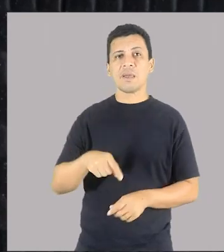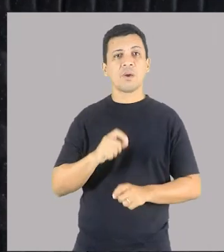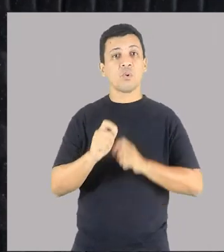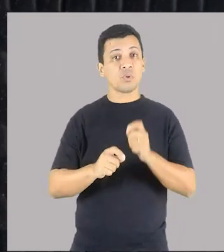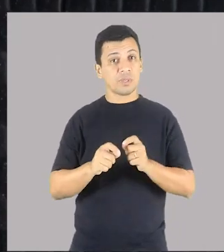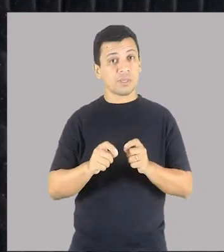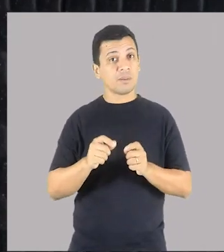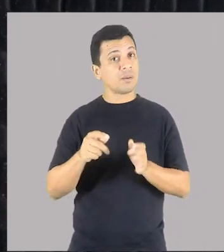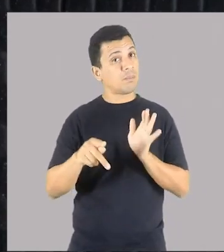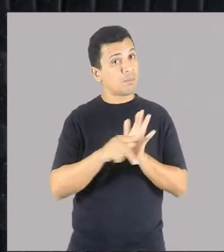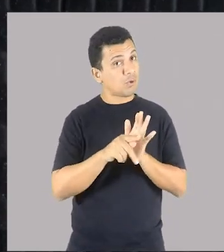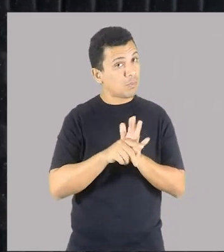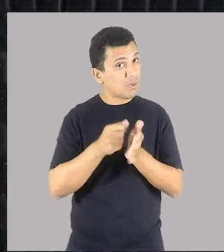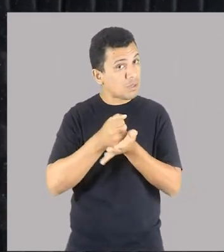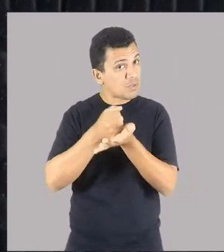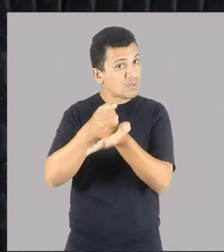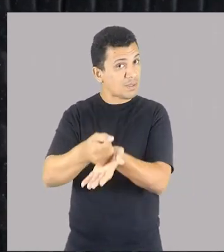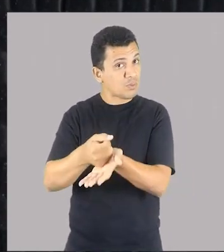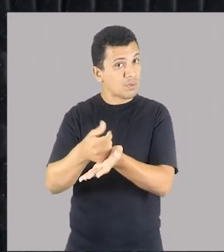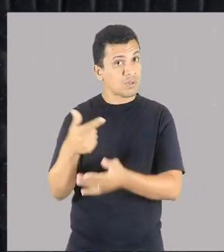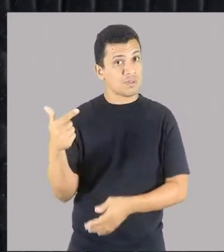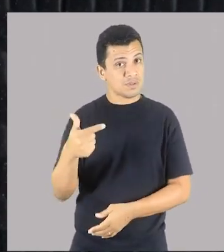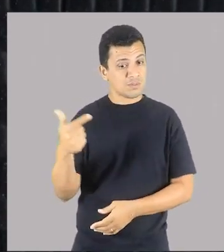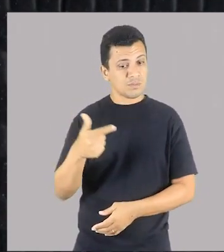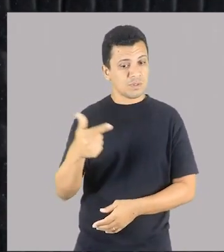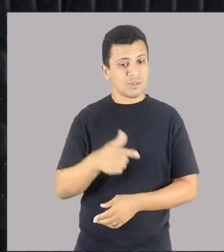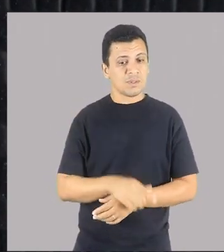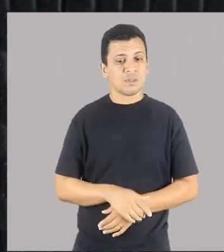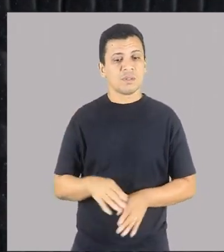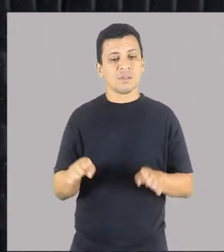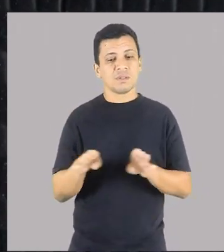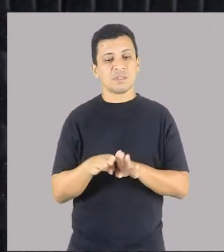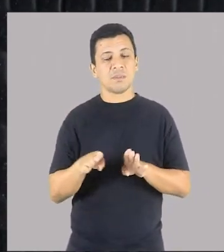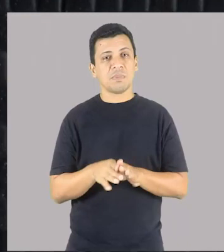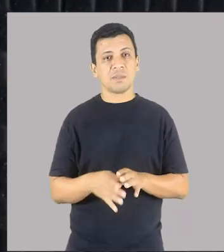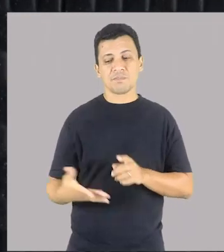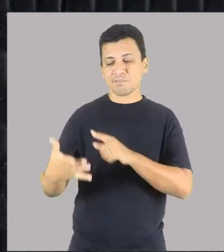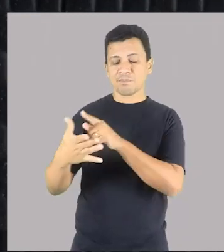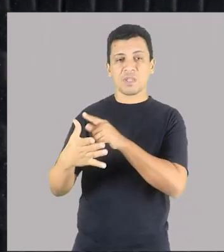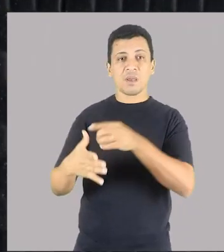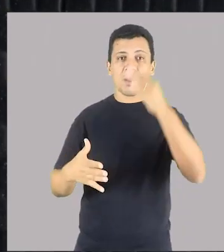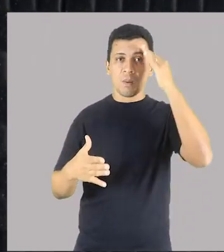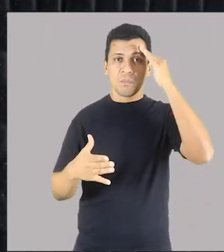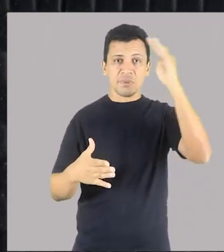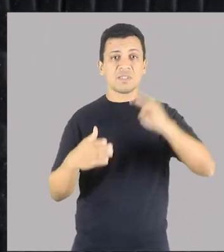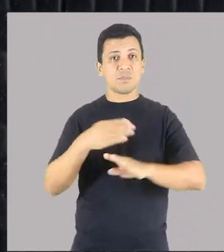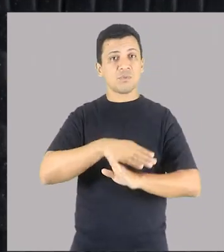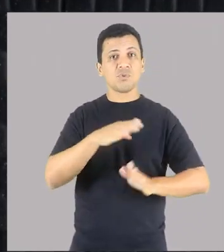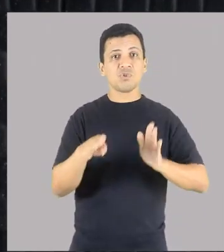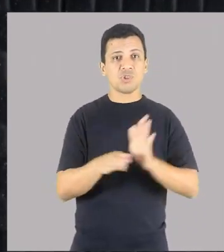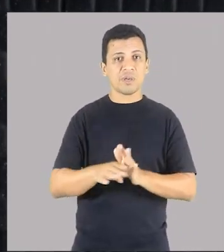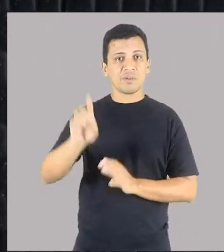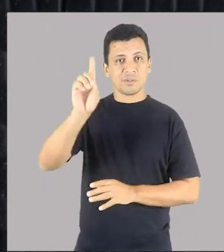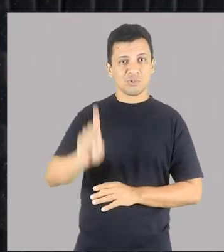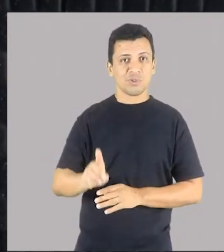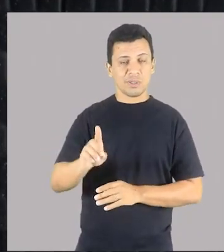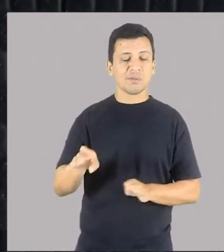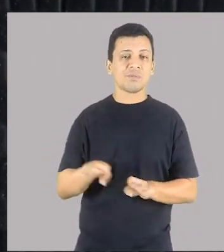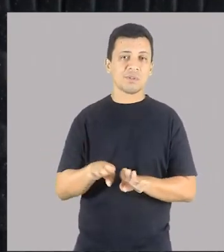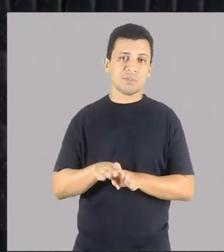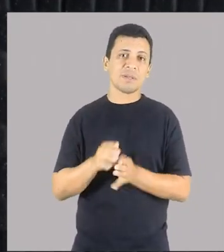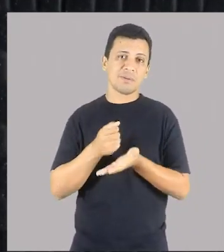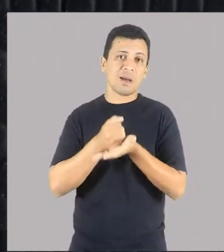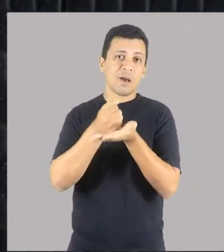ali auxiliadora, não uma fonte primária, não uma fonte principal. Bem como os princípios gerais do direito, que também auxiliam nessa